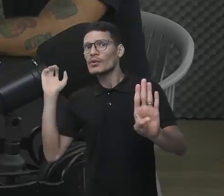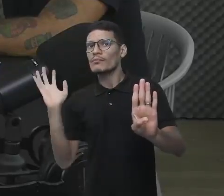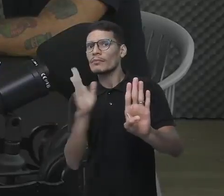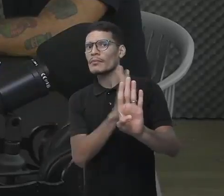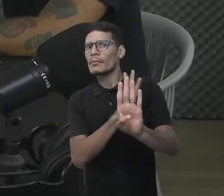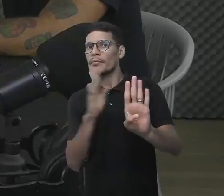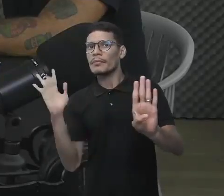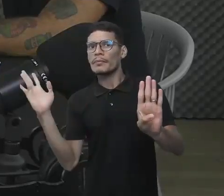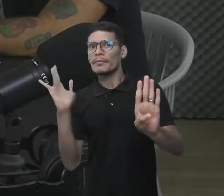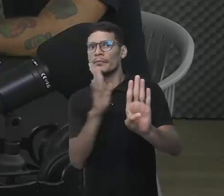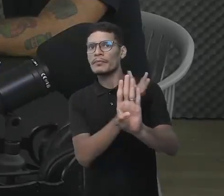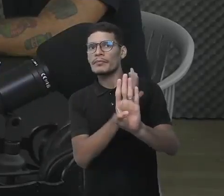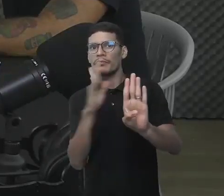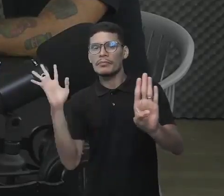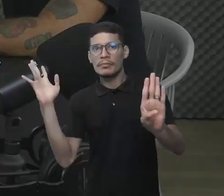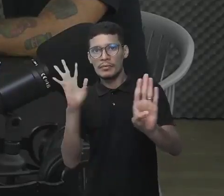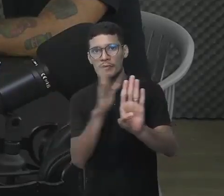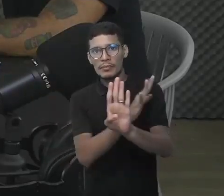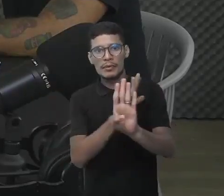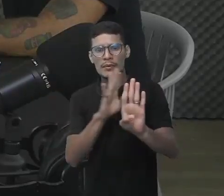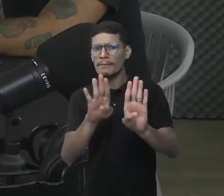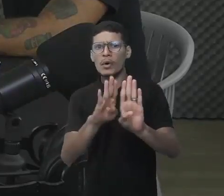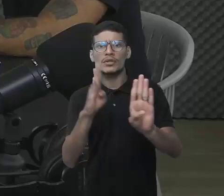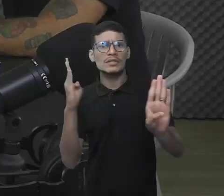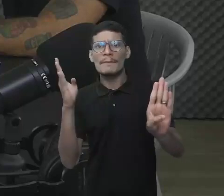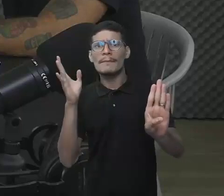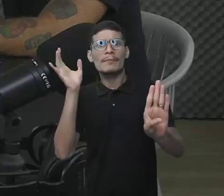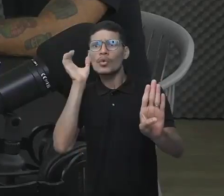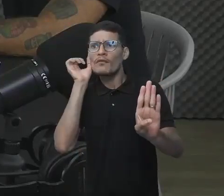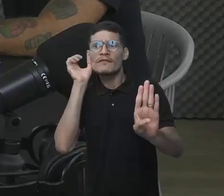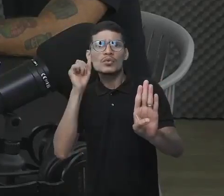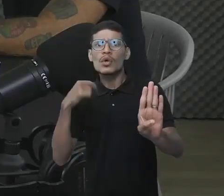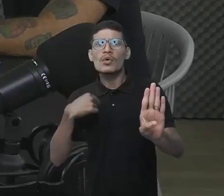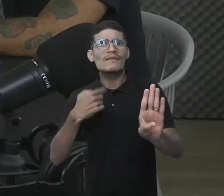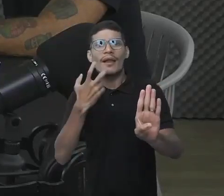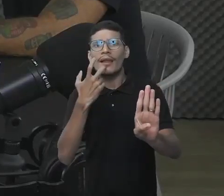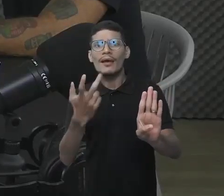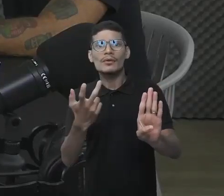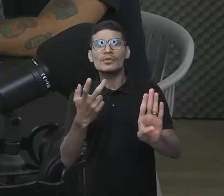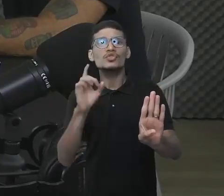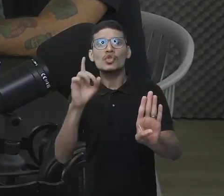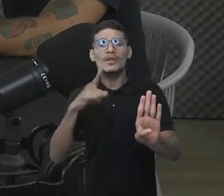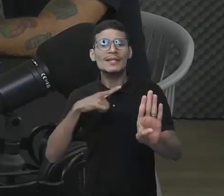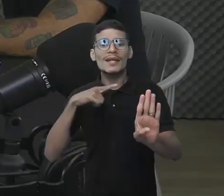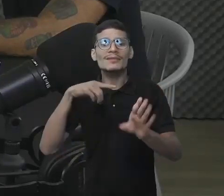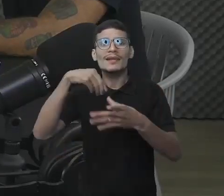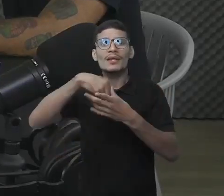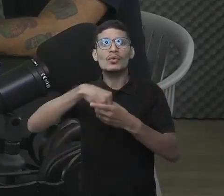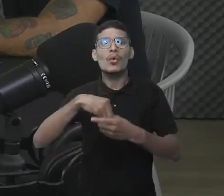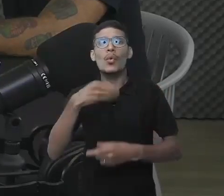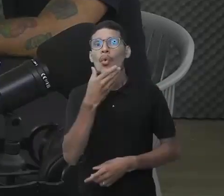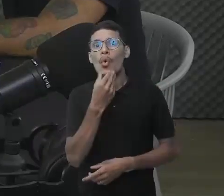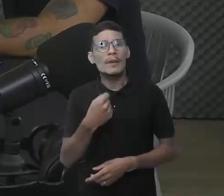passando atrás. Portas abertas, todo mundo ouvindo o que eu estava falando, e só tinha homens, eu não consegui